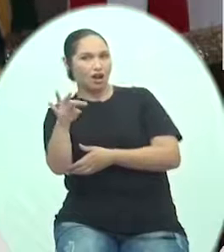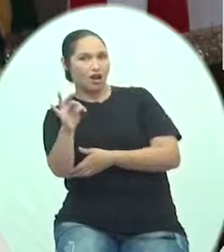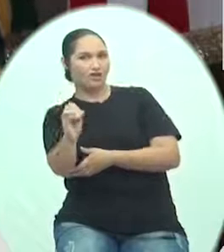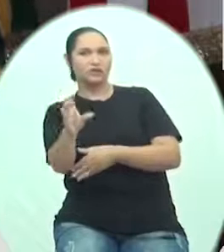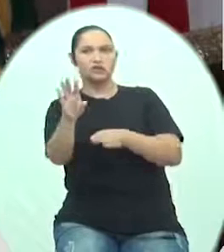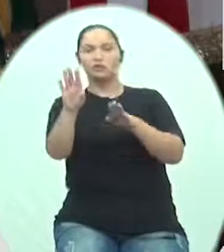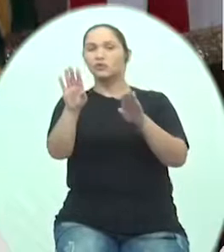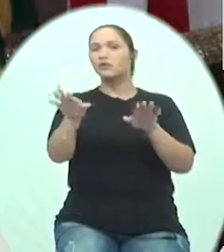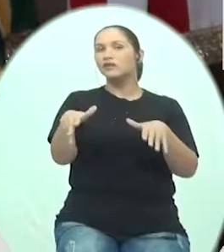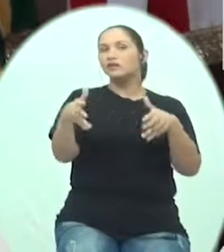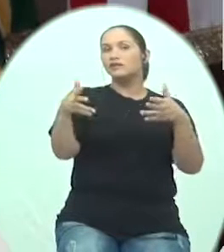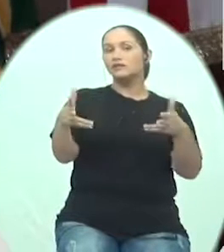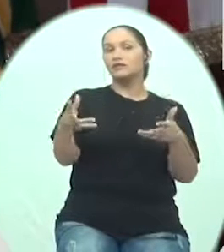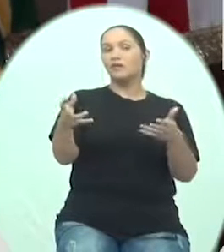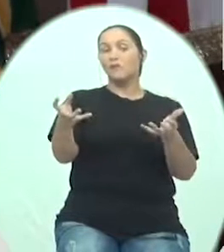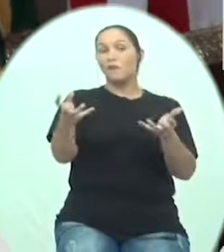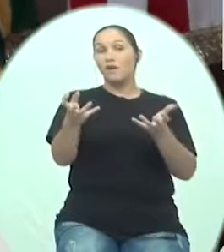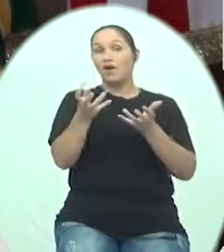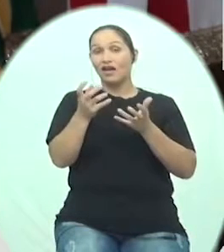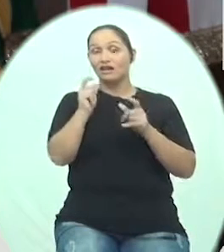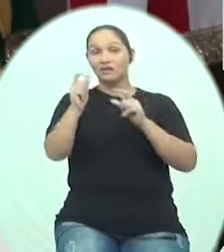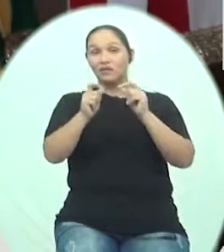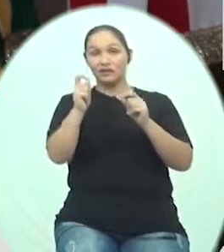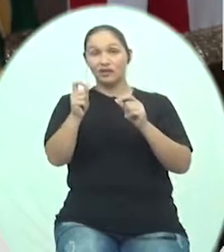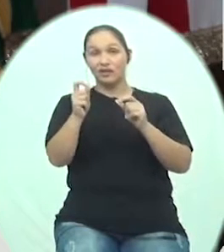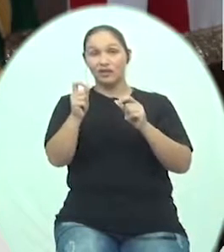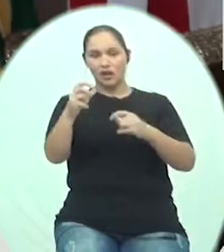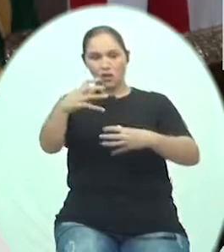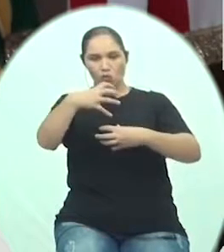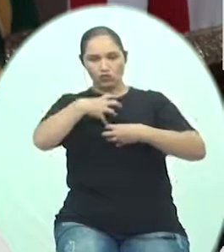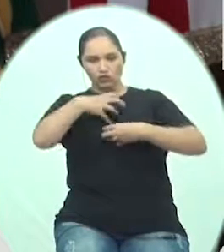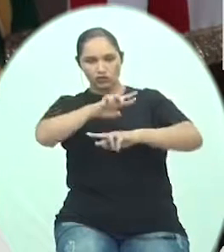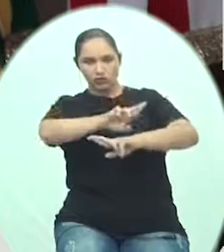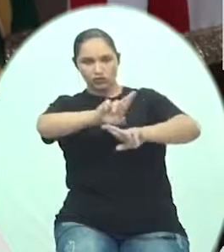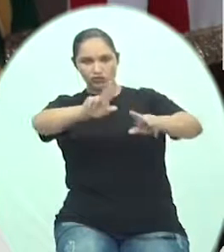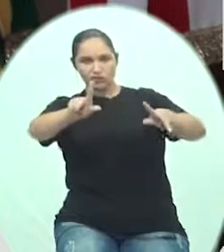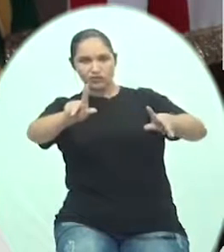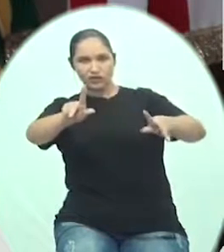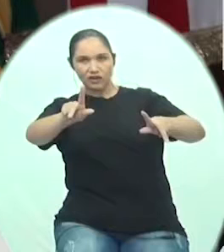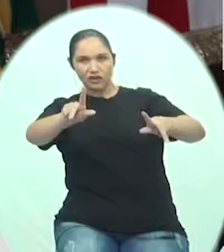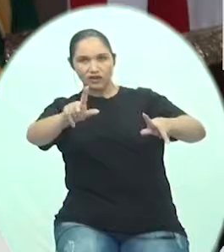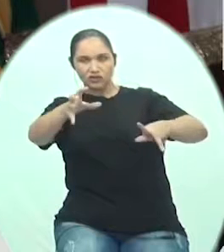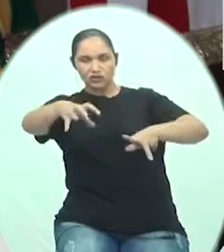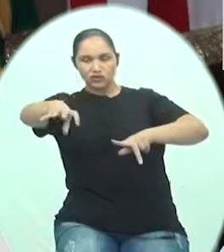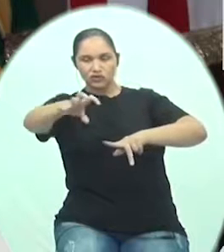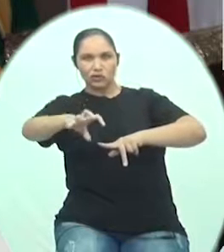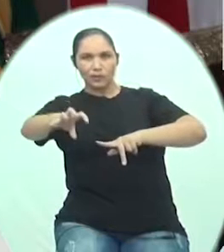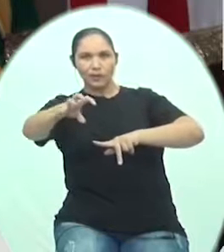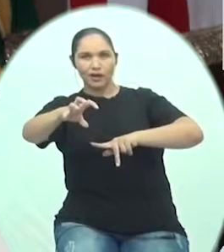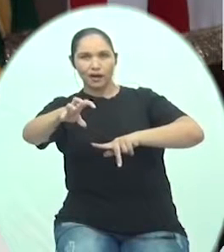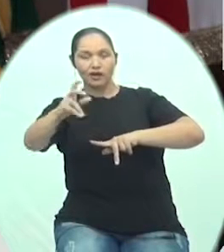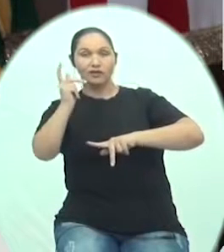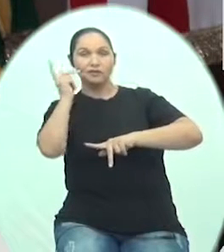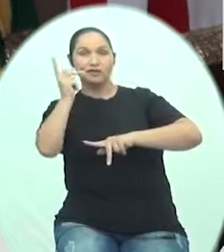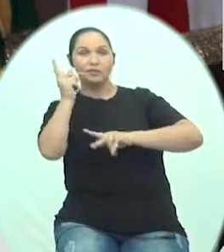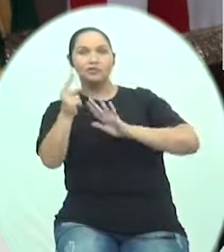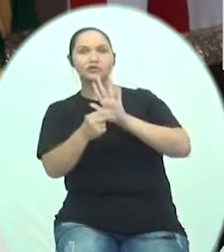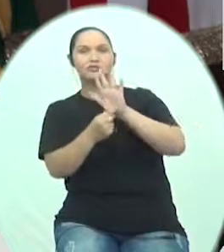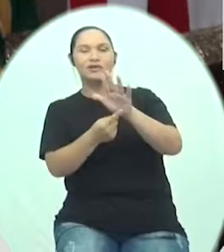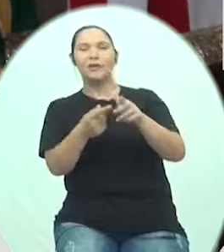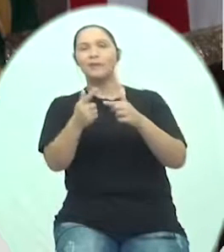trazer uma visão diferenciada a respeito da política porque a política infelizmente está